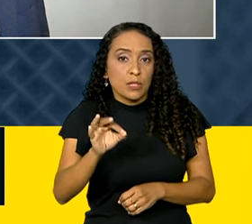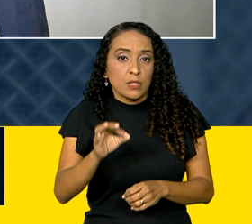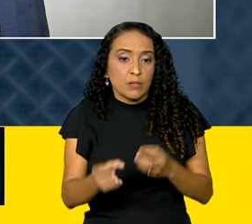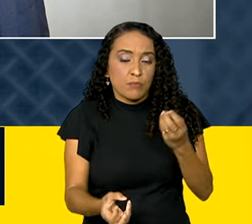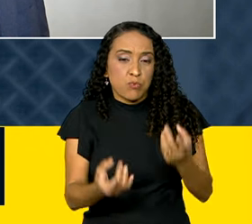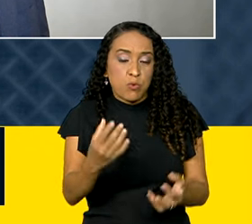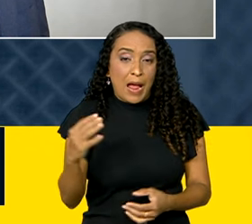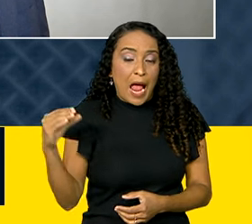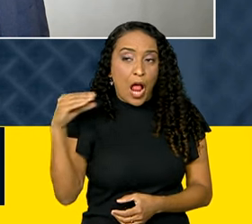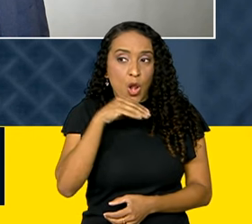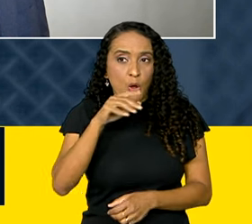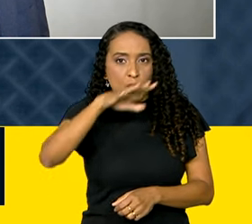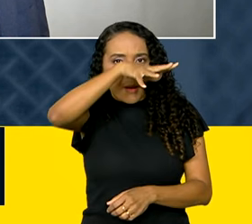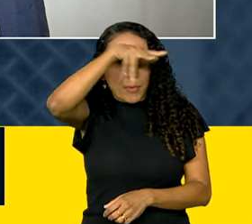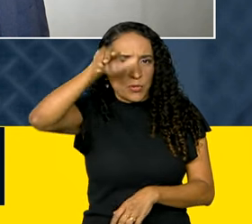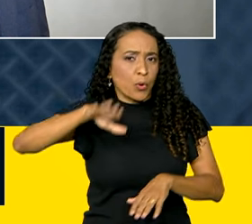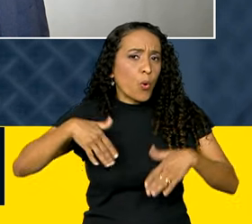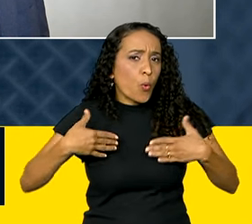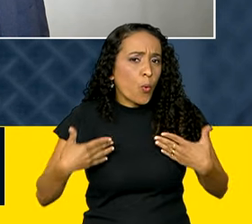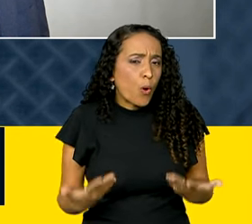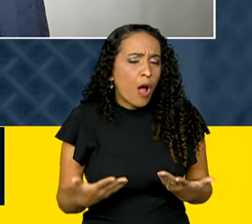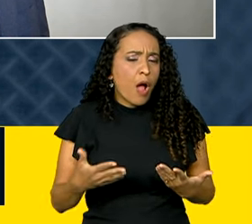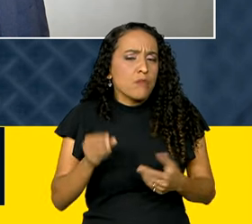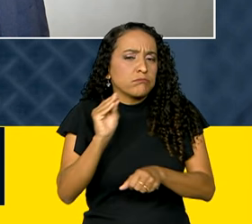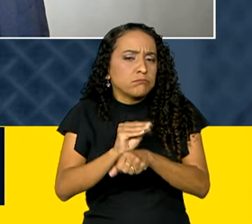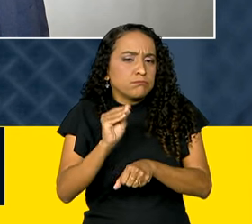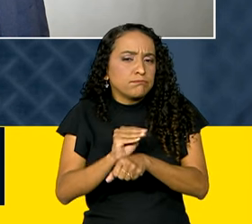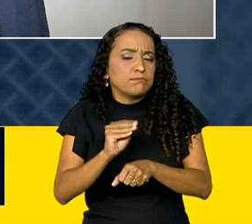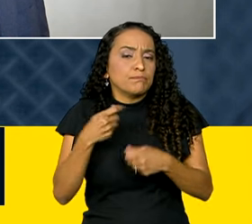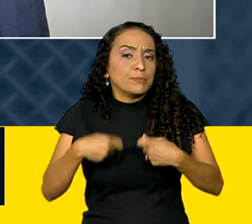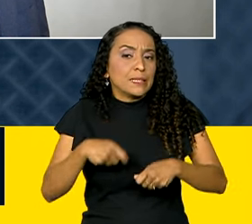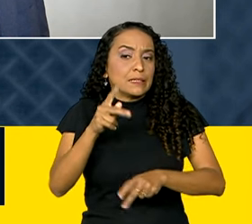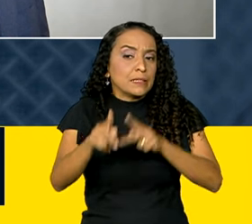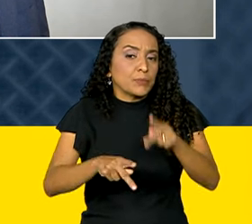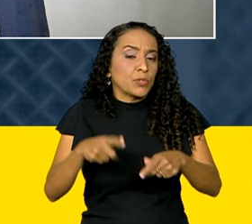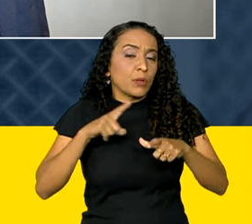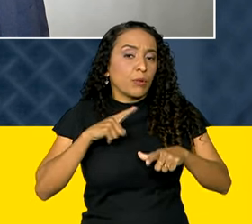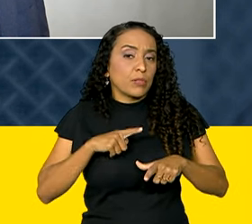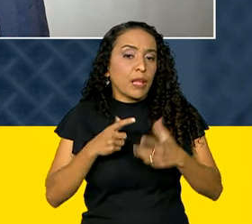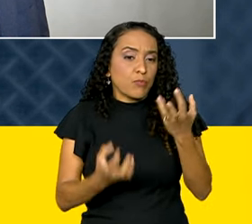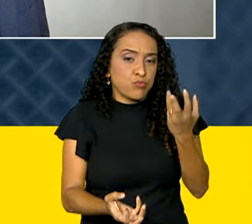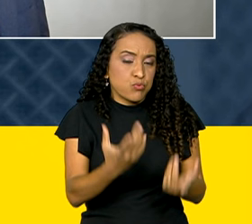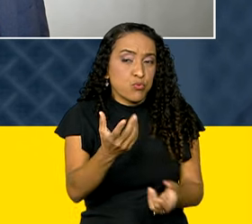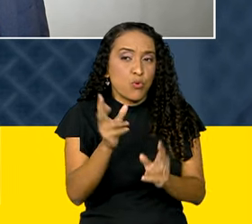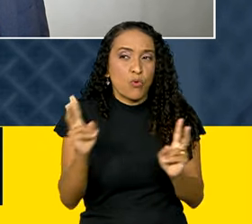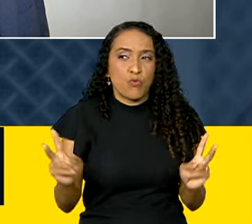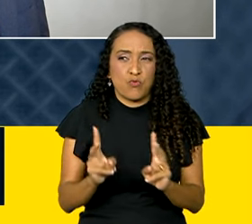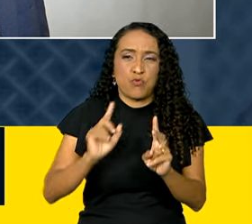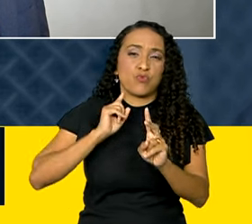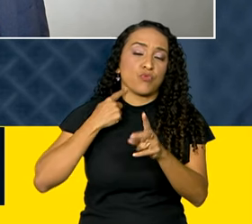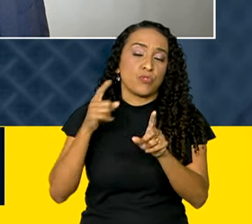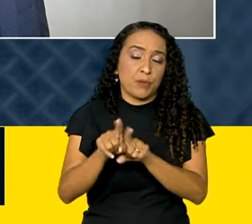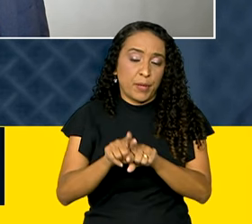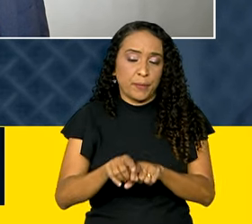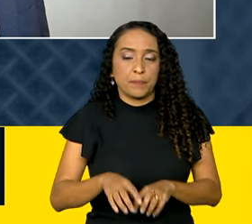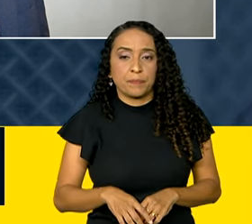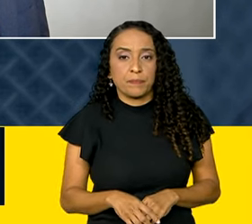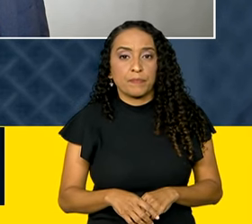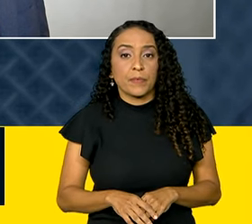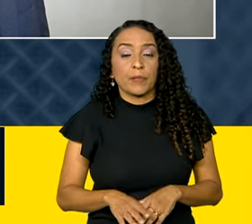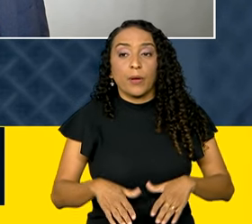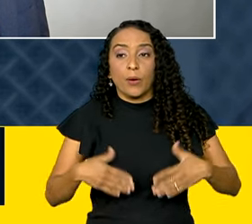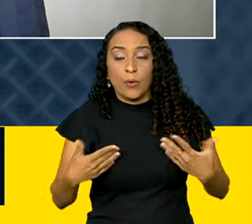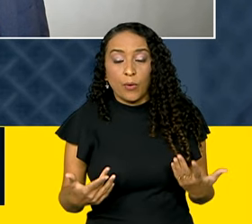de calor na Amazônia, né? Quais os cuidados a população precisa ter com as queimadas e a fumaça? Veja,